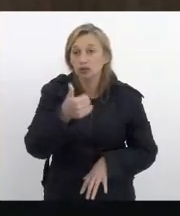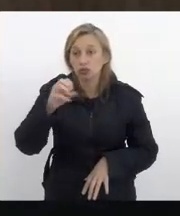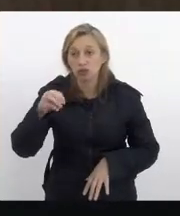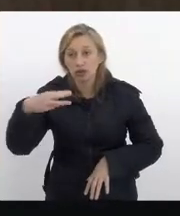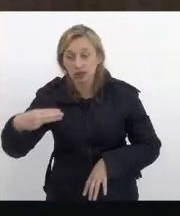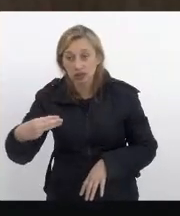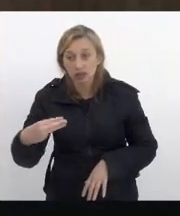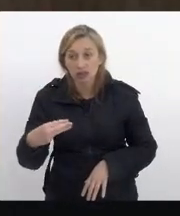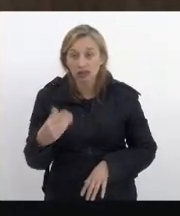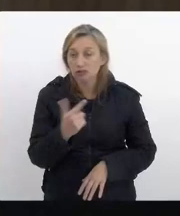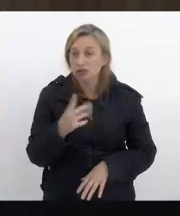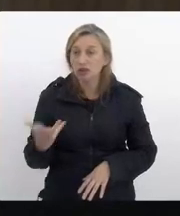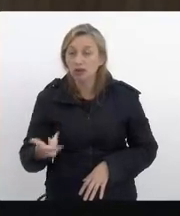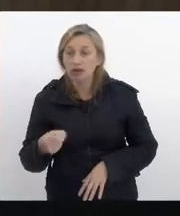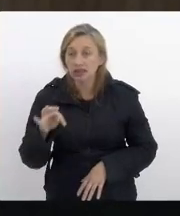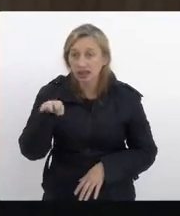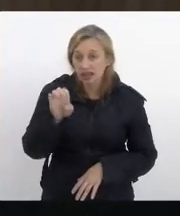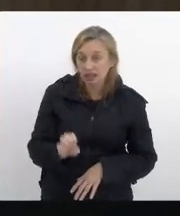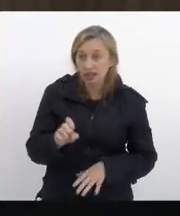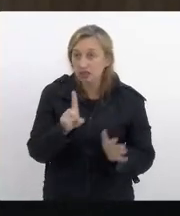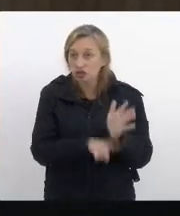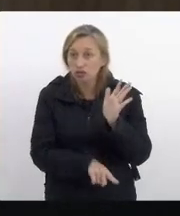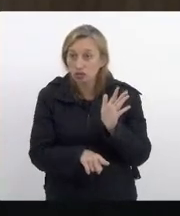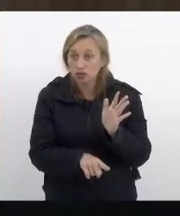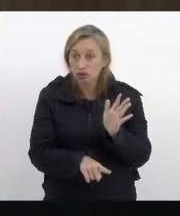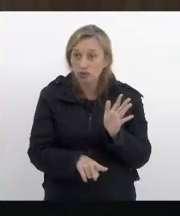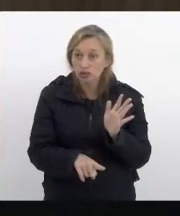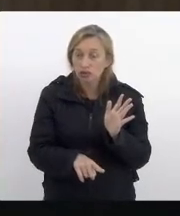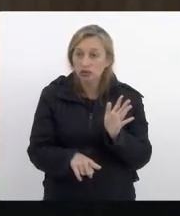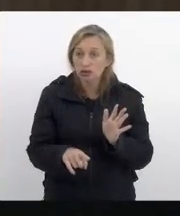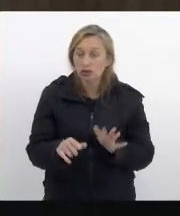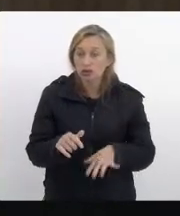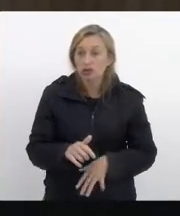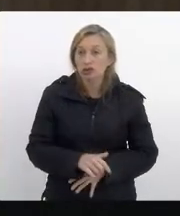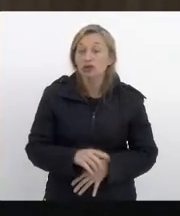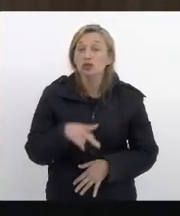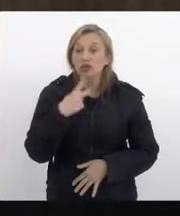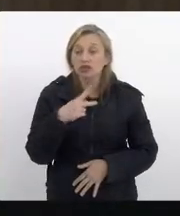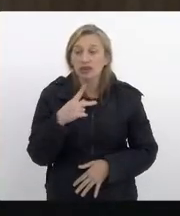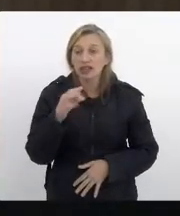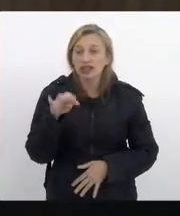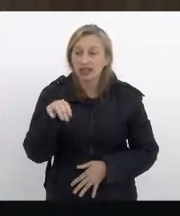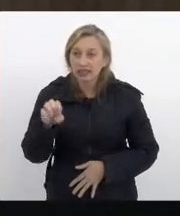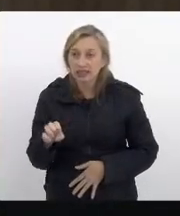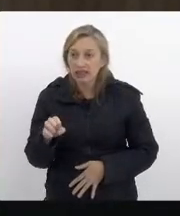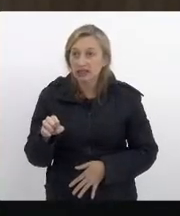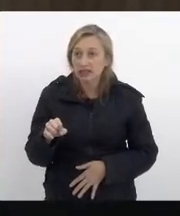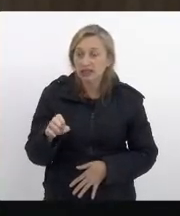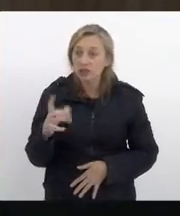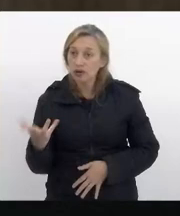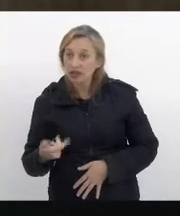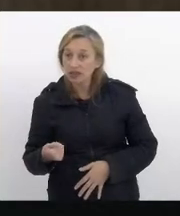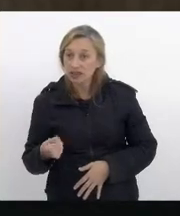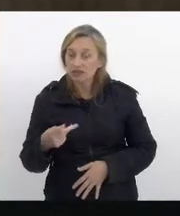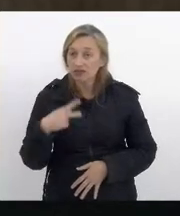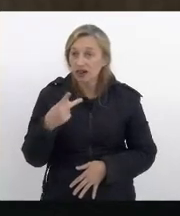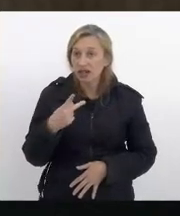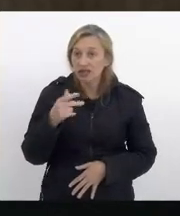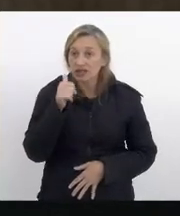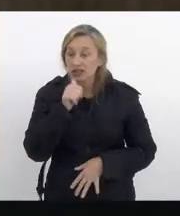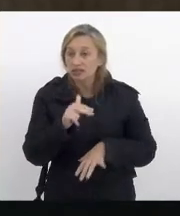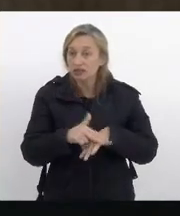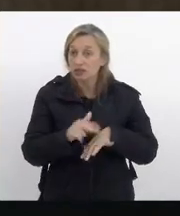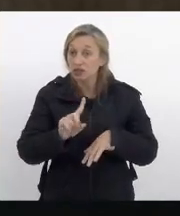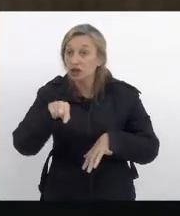elas não têm paridade e integralidade, são descontadas como se vivo fosse. Quando fala de integralidade e paridade, fala das viúvas